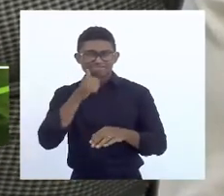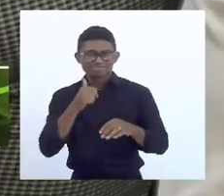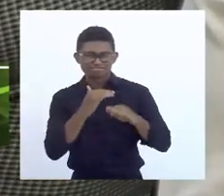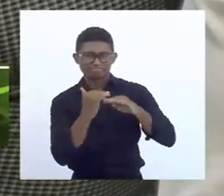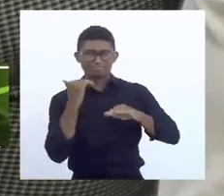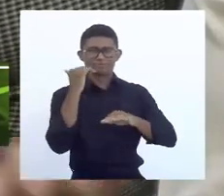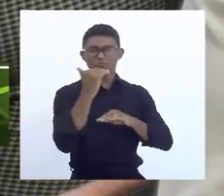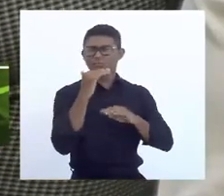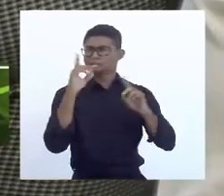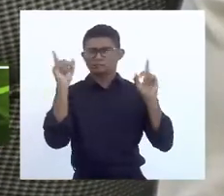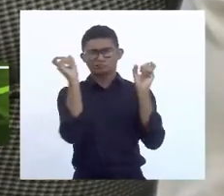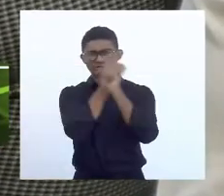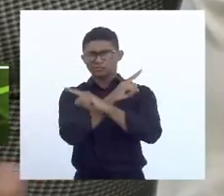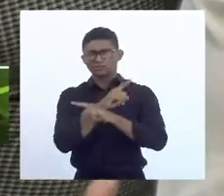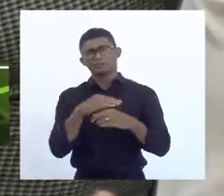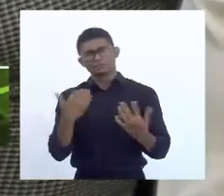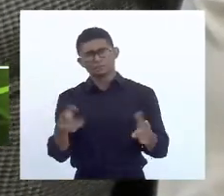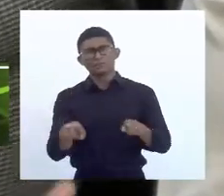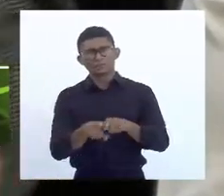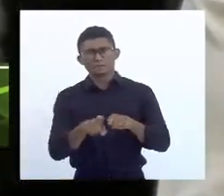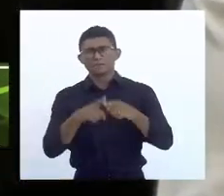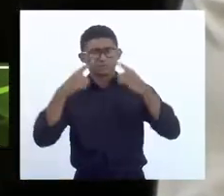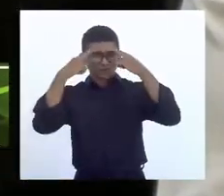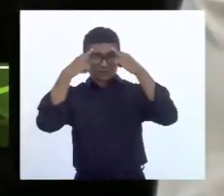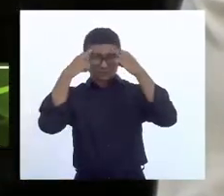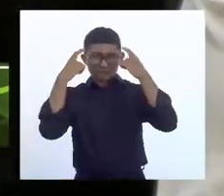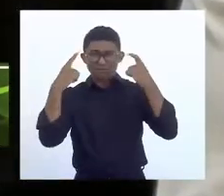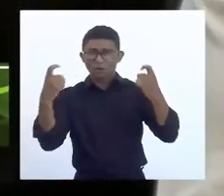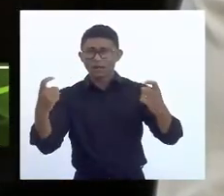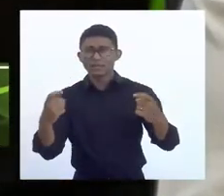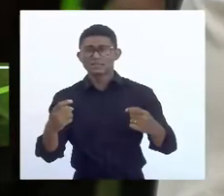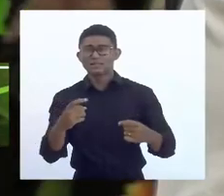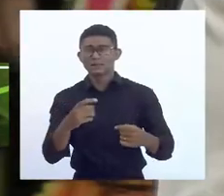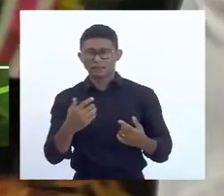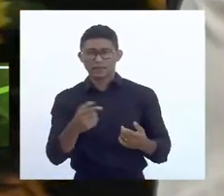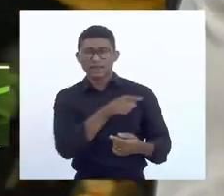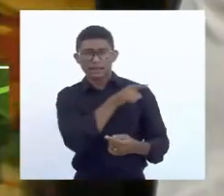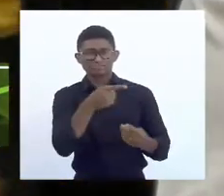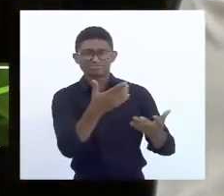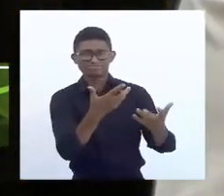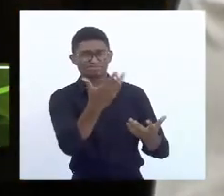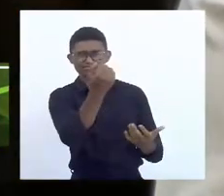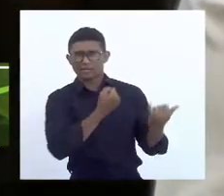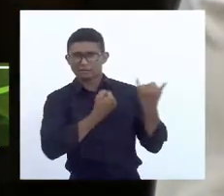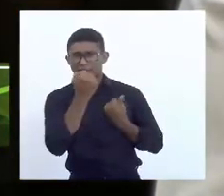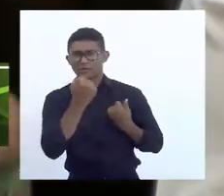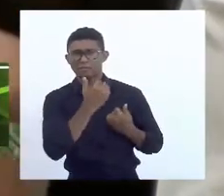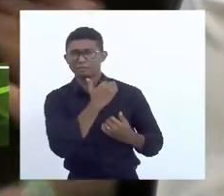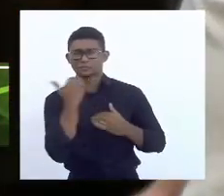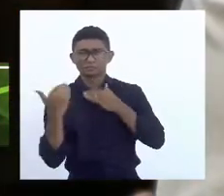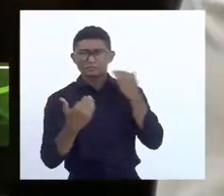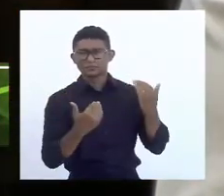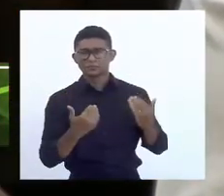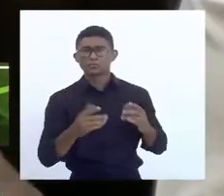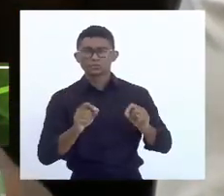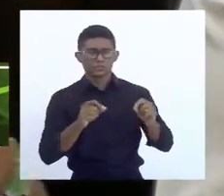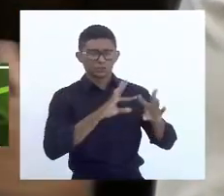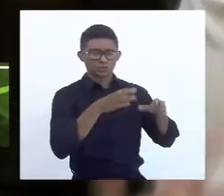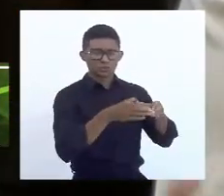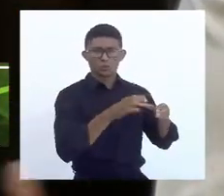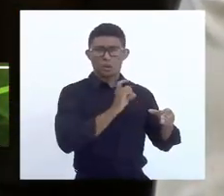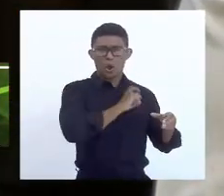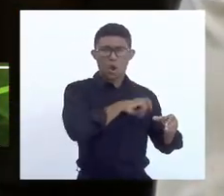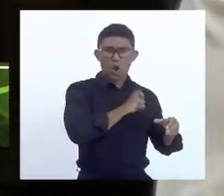violência também, que ameaça a nossa existência, a nossa vida, seja por grupos de ódio,